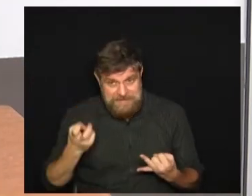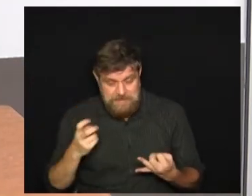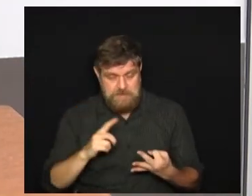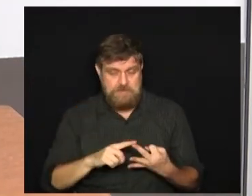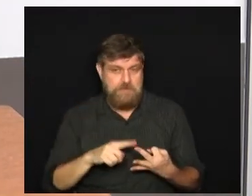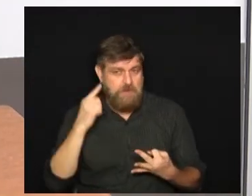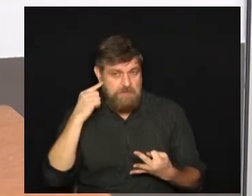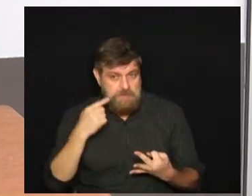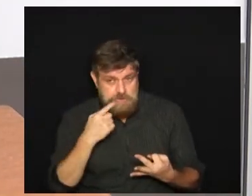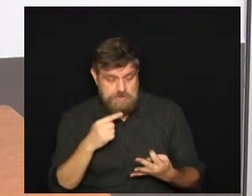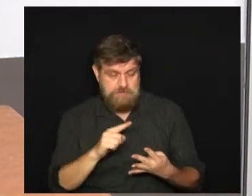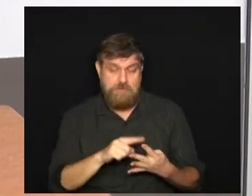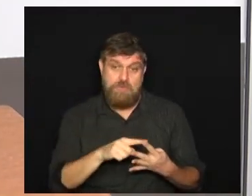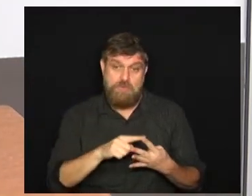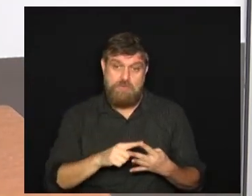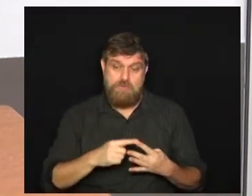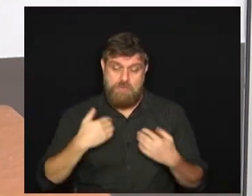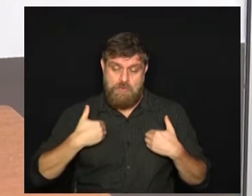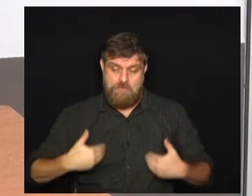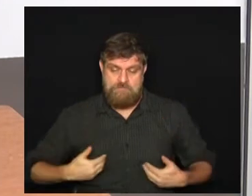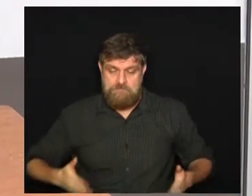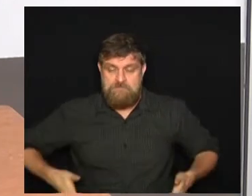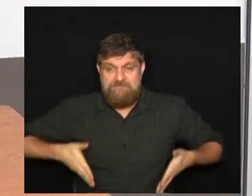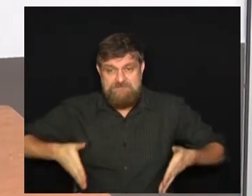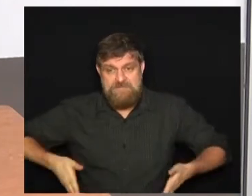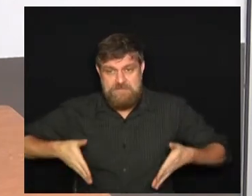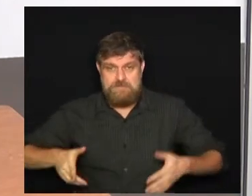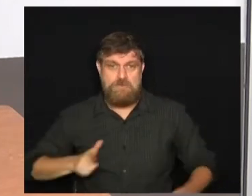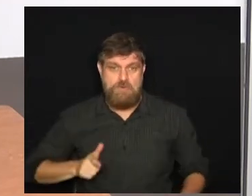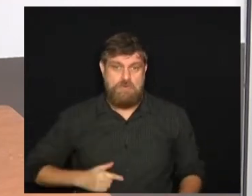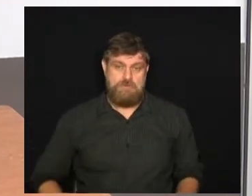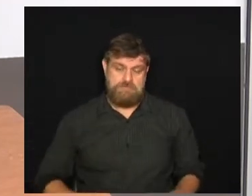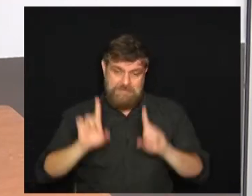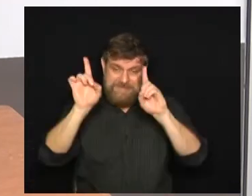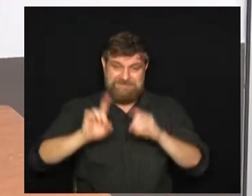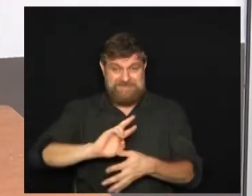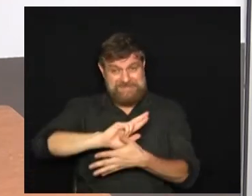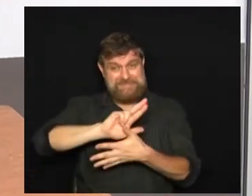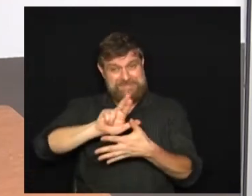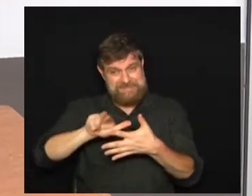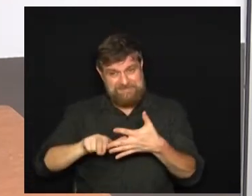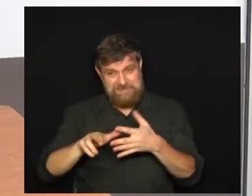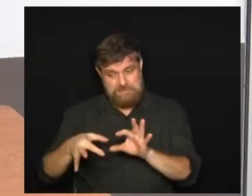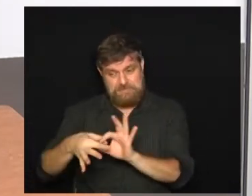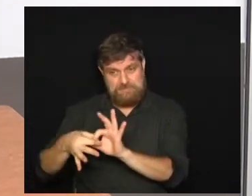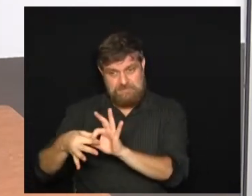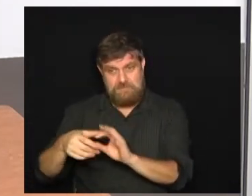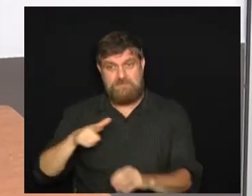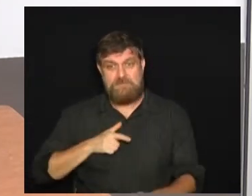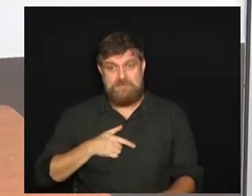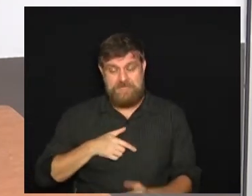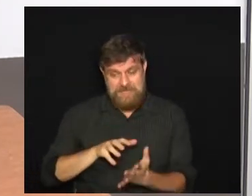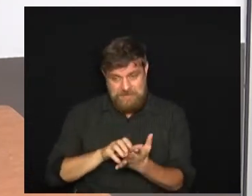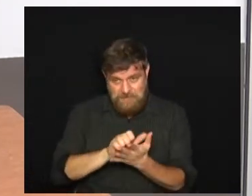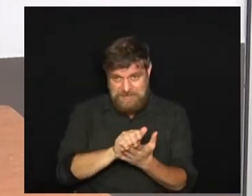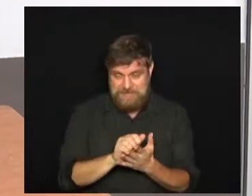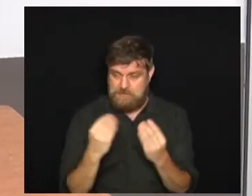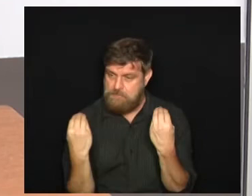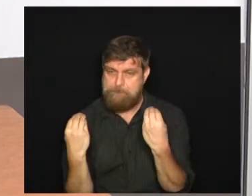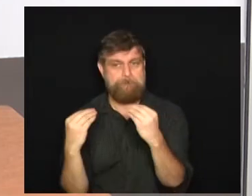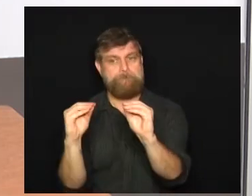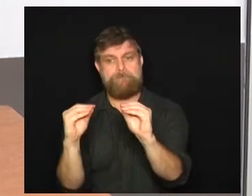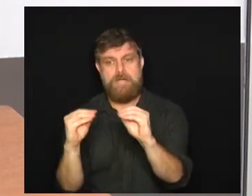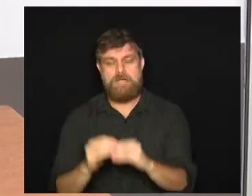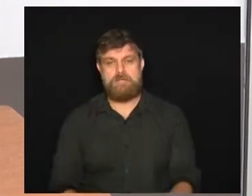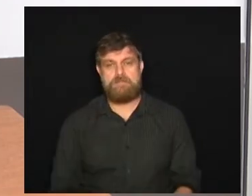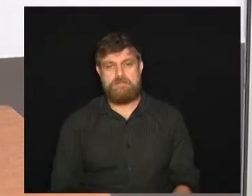auditivo ou físico, ou a combinação delas que seria o múltiplo, né? Então a pessoa quando faz o seu cadastro ele só marca isso.